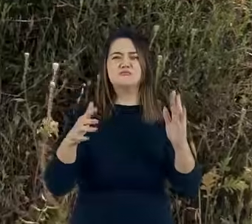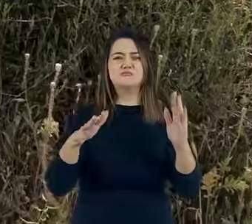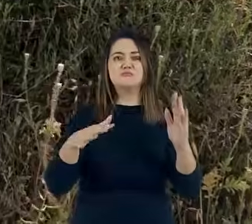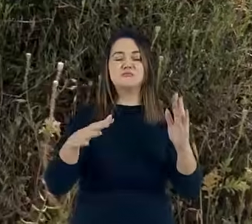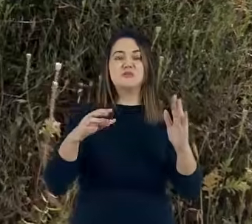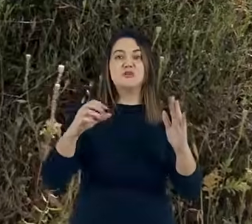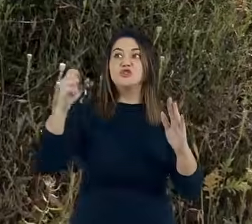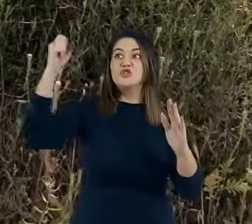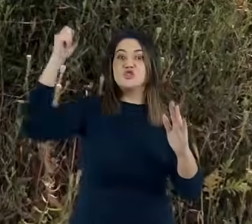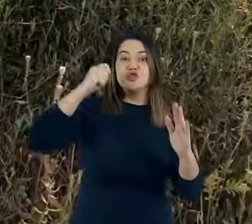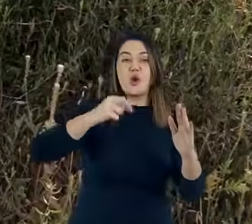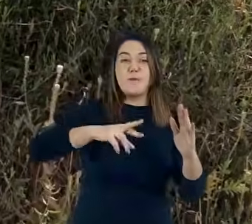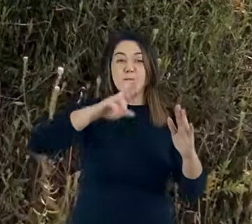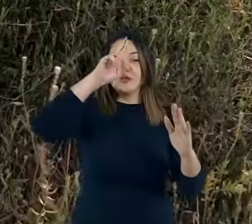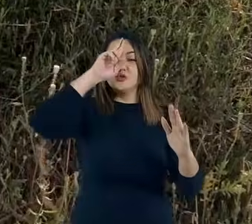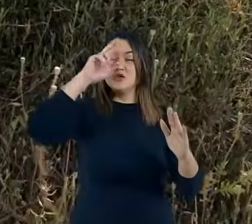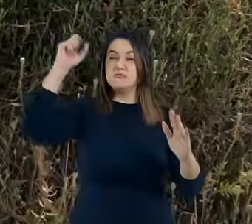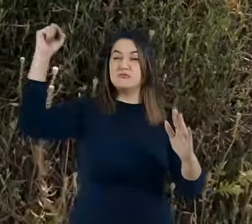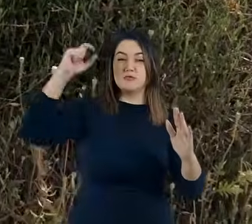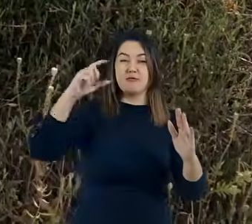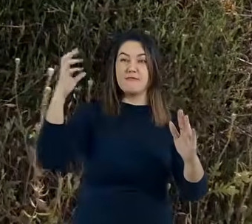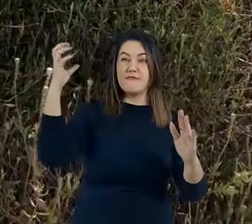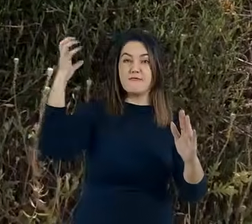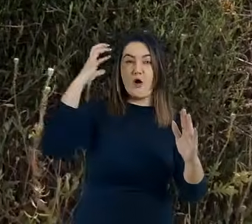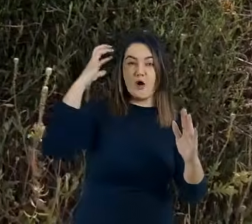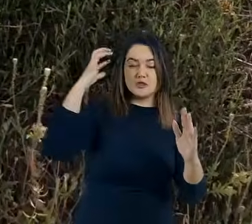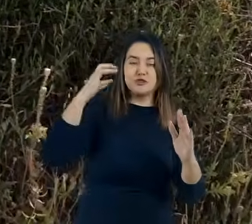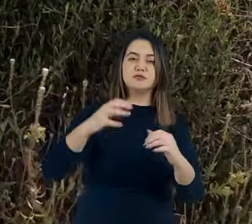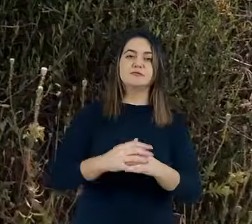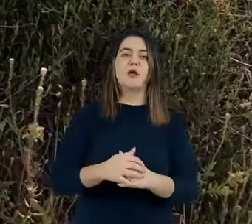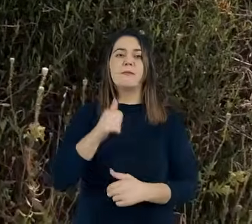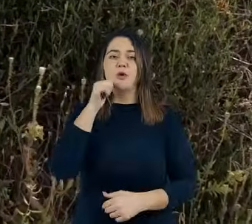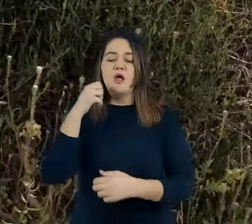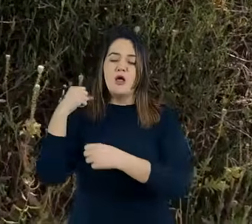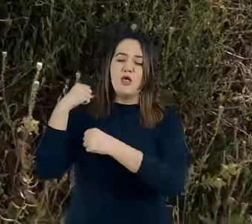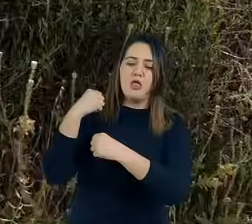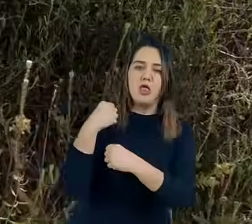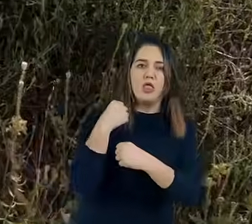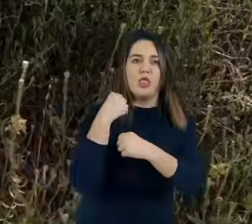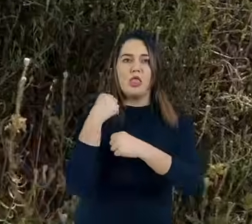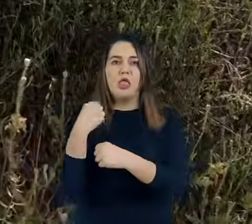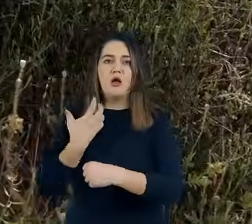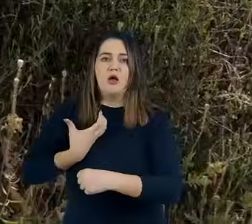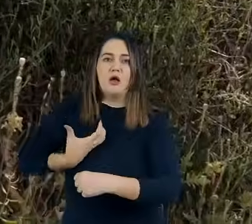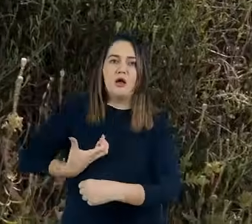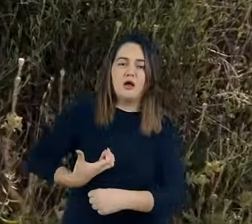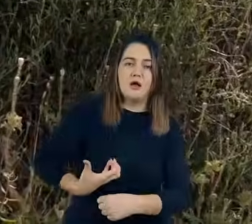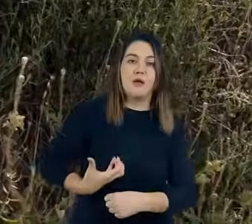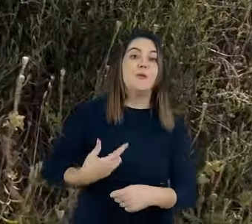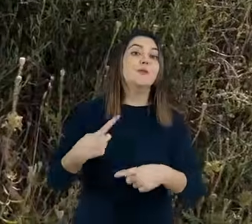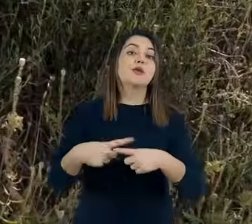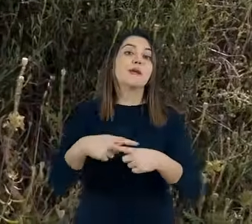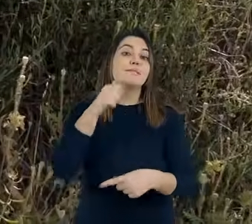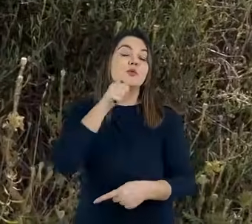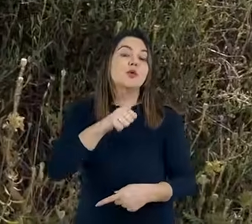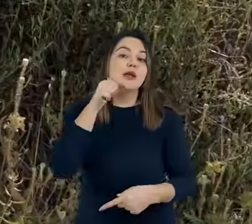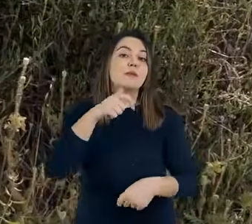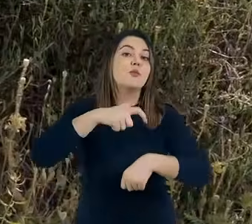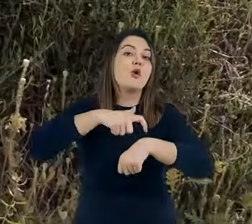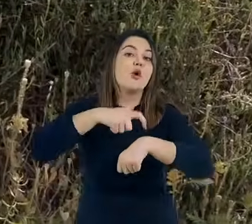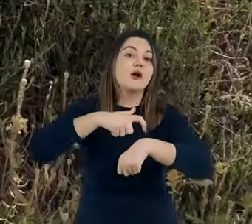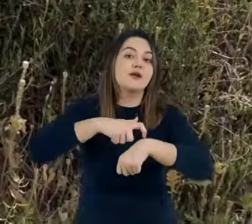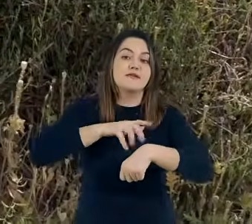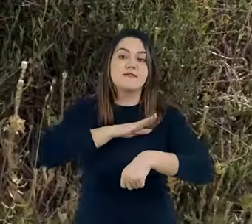esta, com o sol quente a pino, perto do meio-dia, buscar água. Num momento em que as mulheres normalmente não